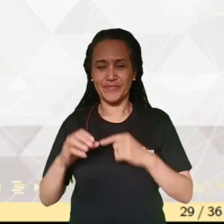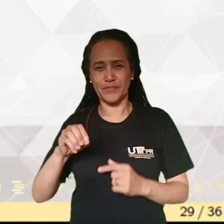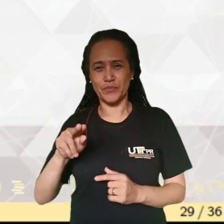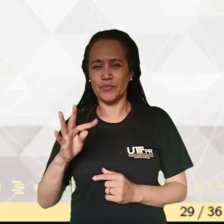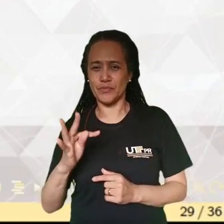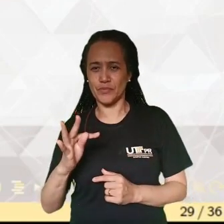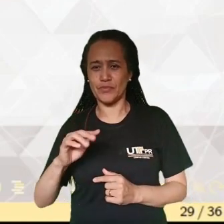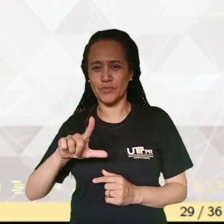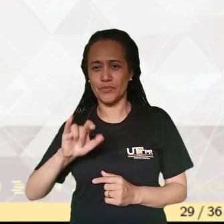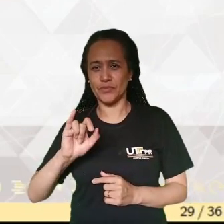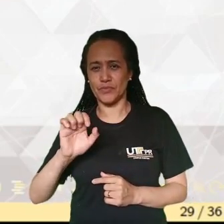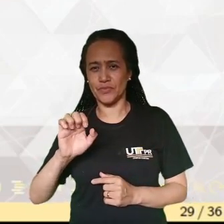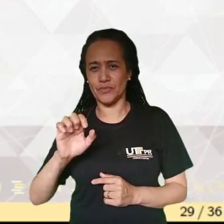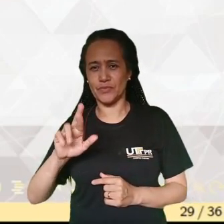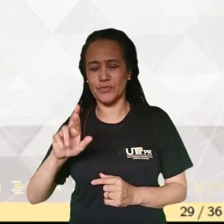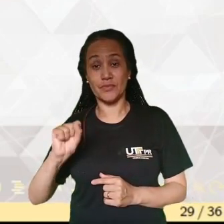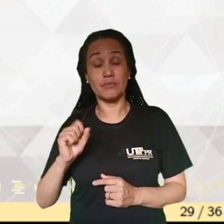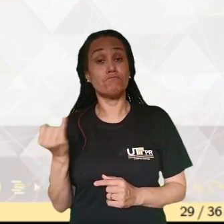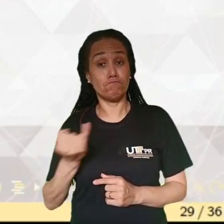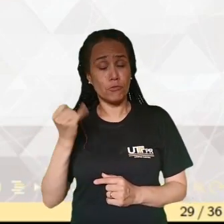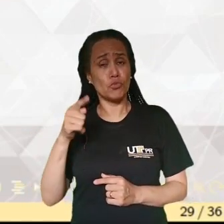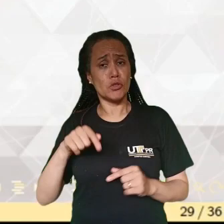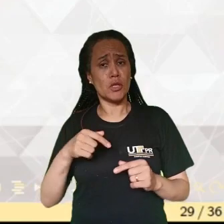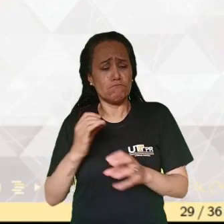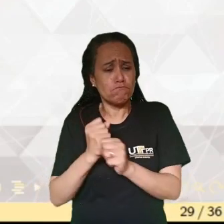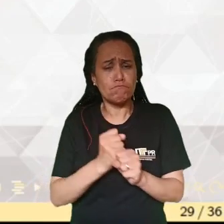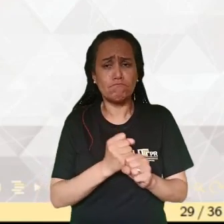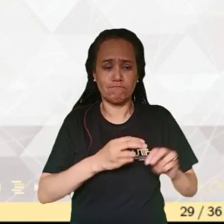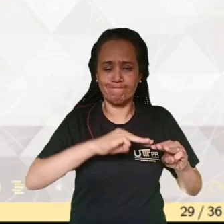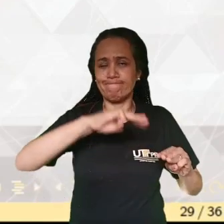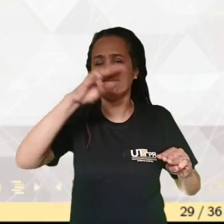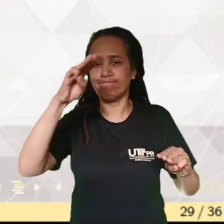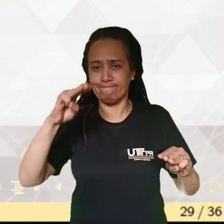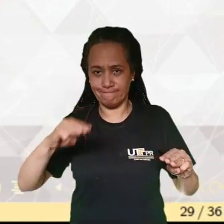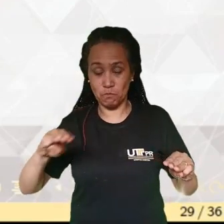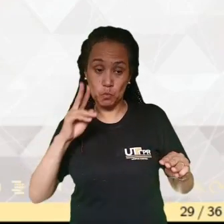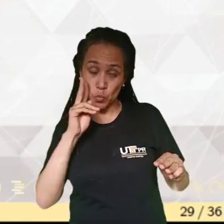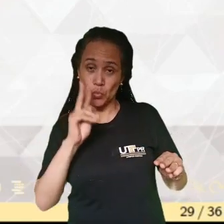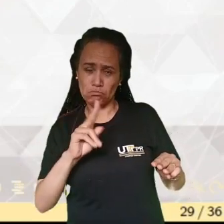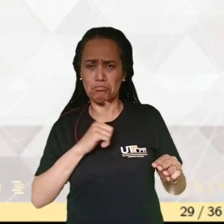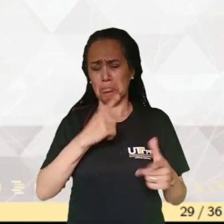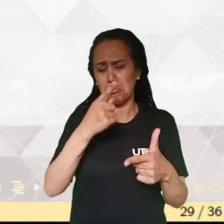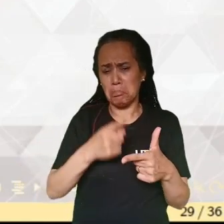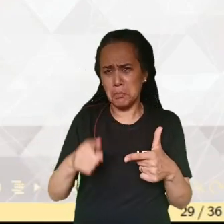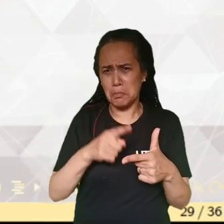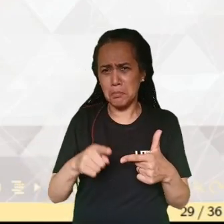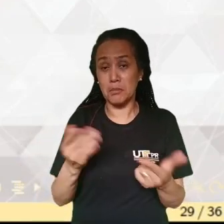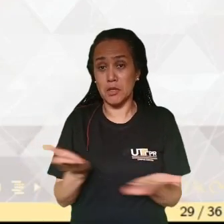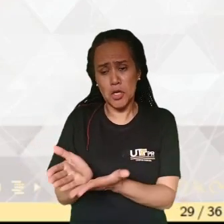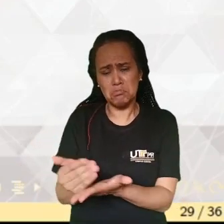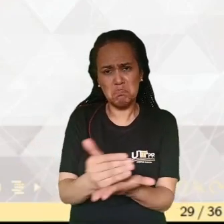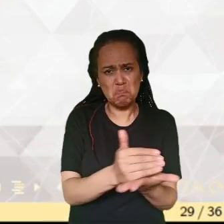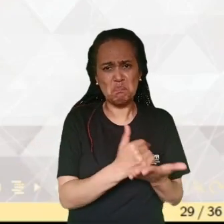Mas quando você tem essa questão dos outliers, daí é interessante trabalhar com a mediana, né? Você verifica, às vezes, por